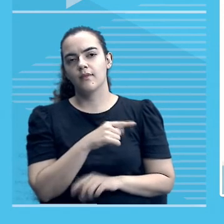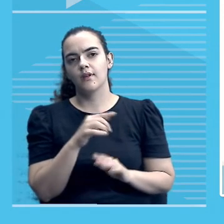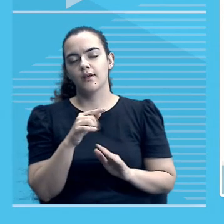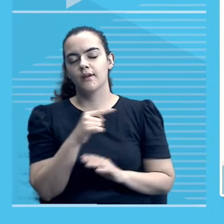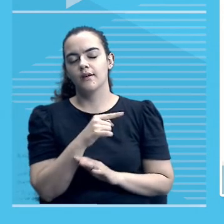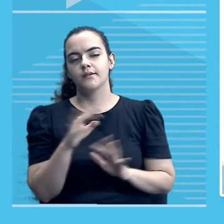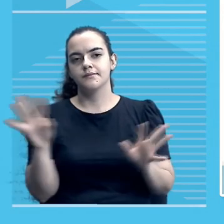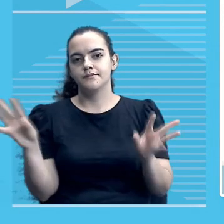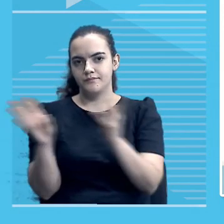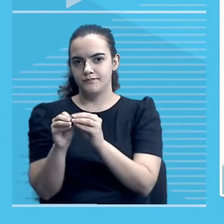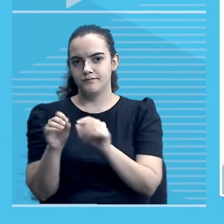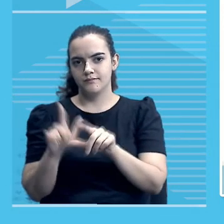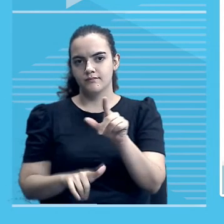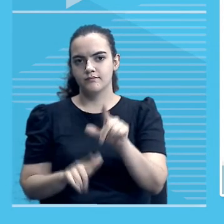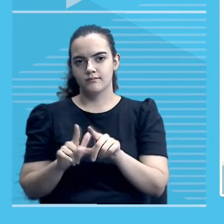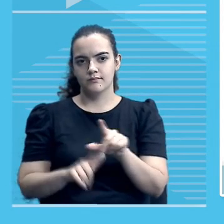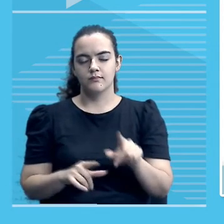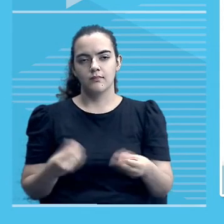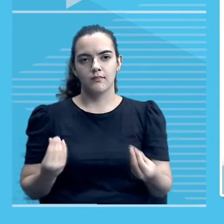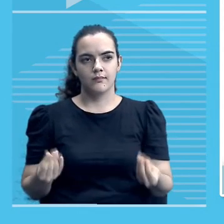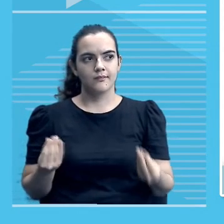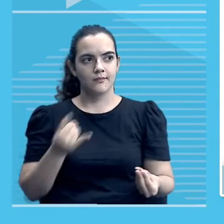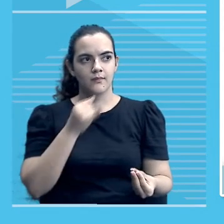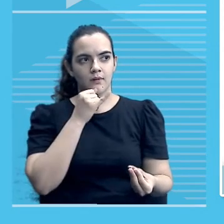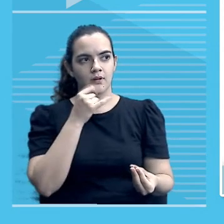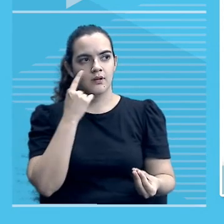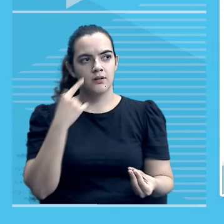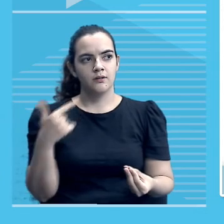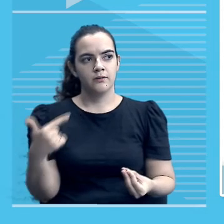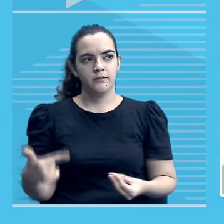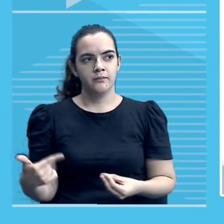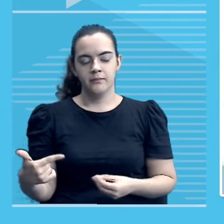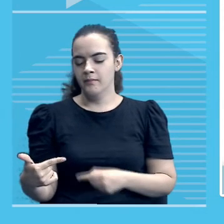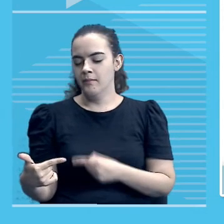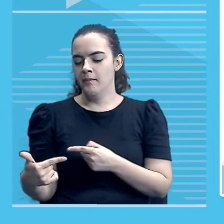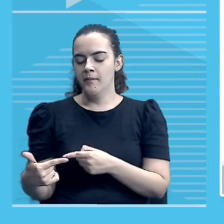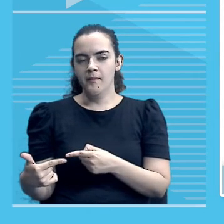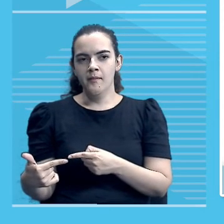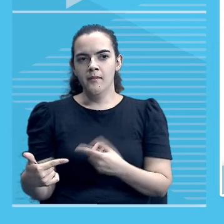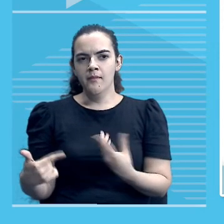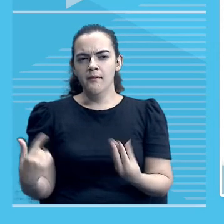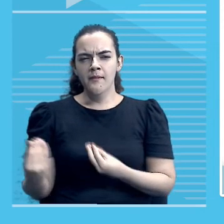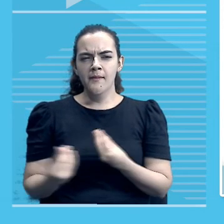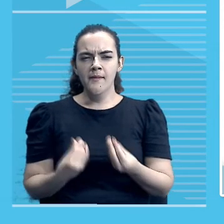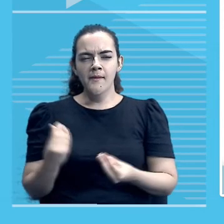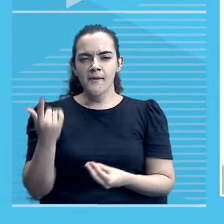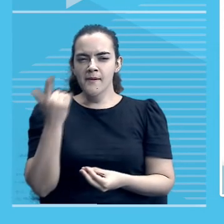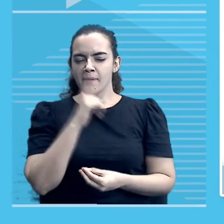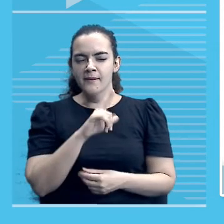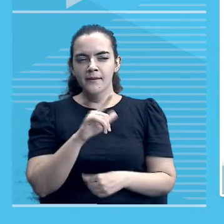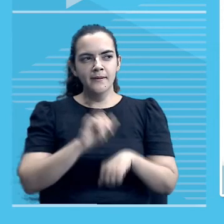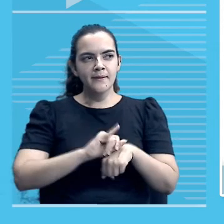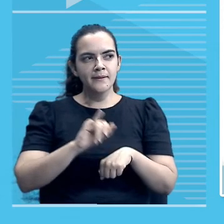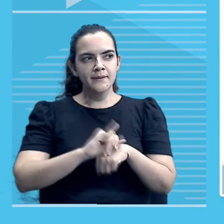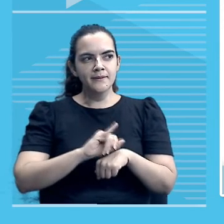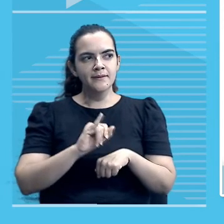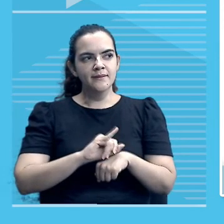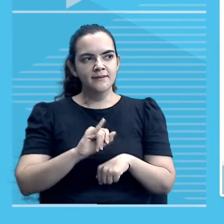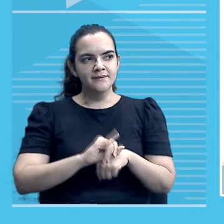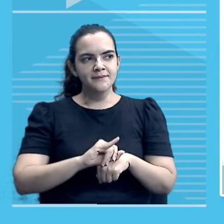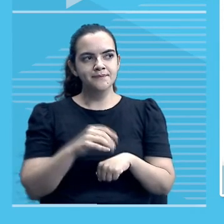que esse 2 veio do metal, ó. Então, o metal é mais 2. E o sulfeto, assim como o sulfato, sempre